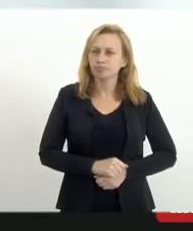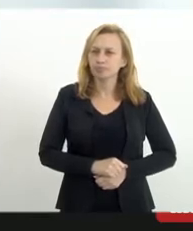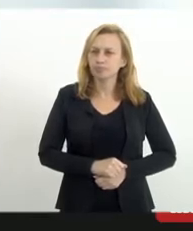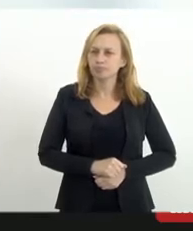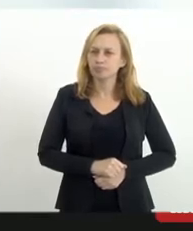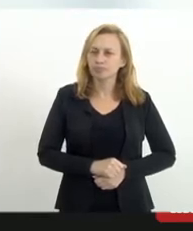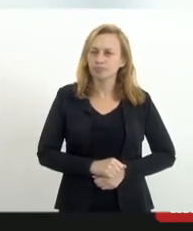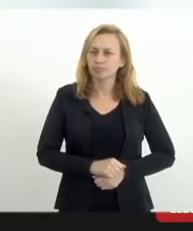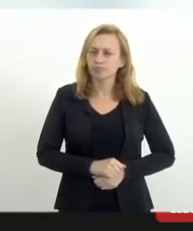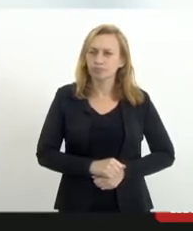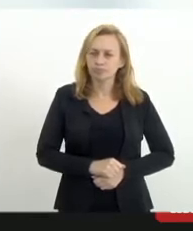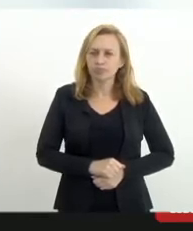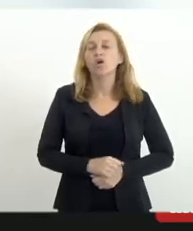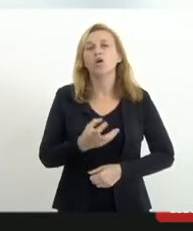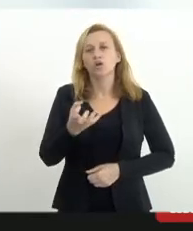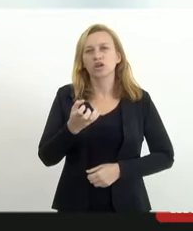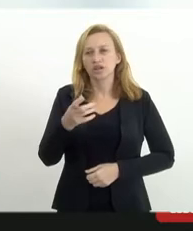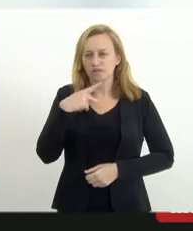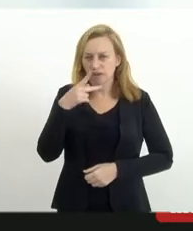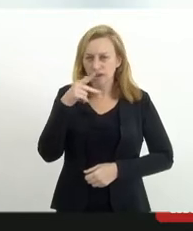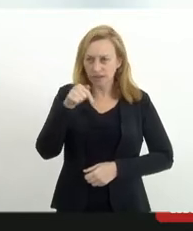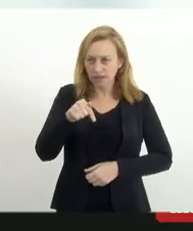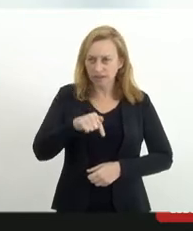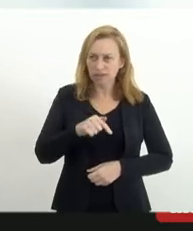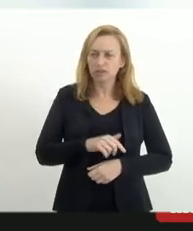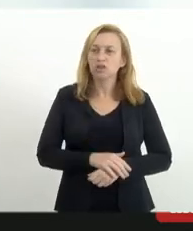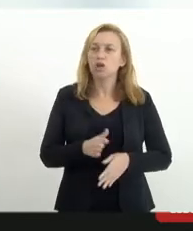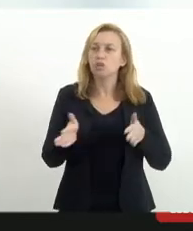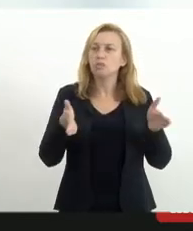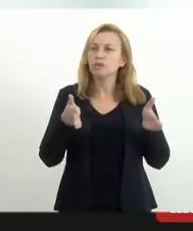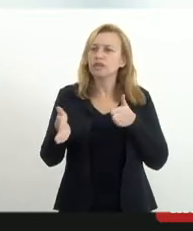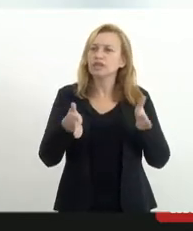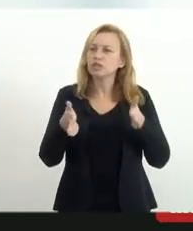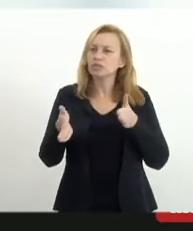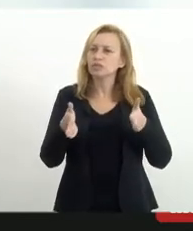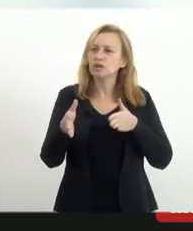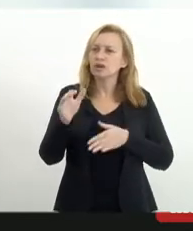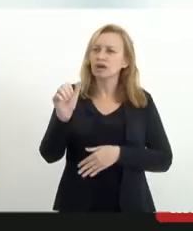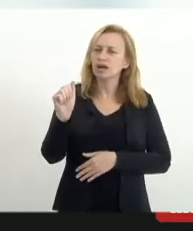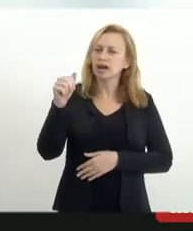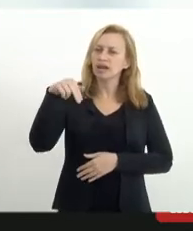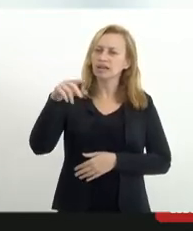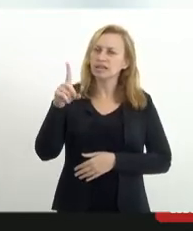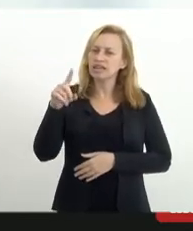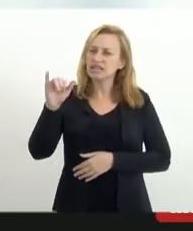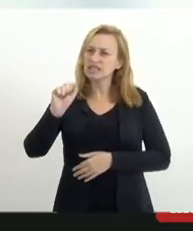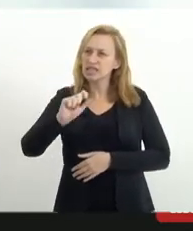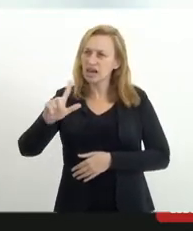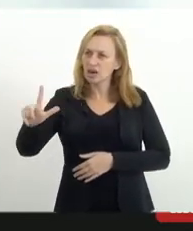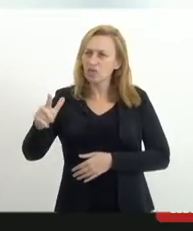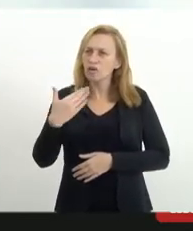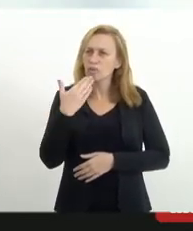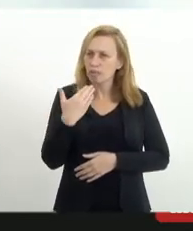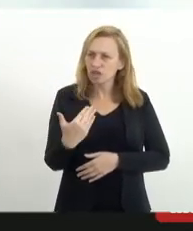que, e a tese jurídica que eu queria aqui citar é do prazo decadencial. Foi me dito na